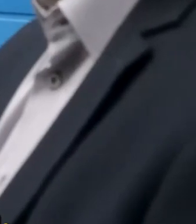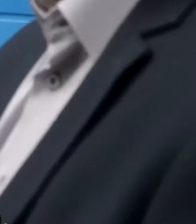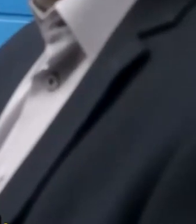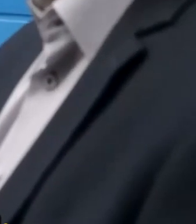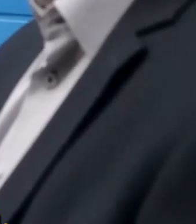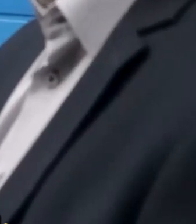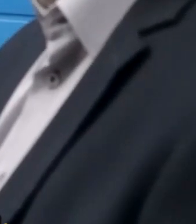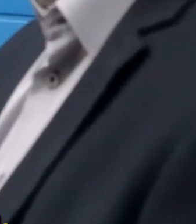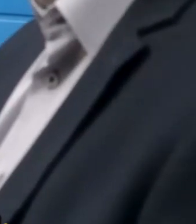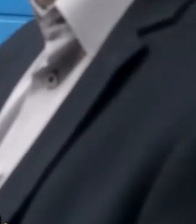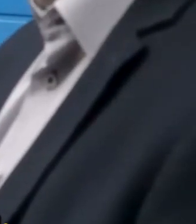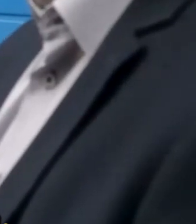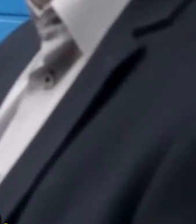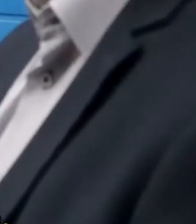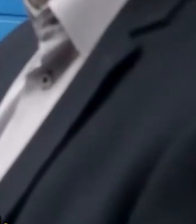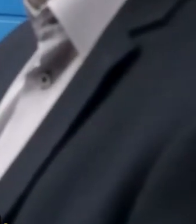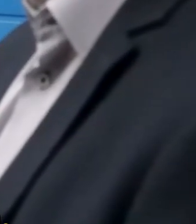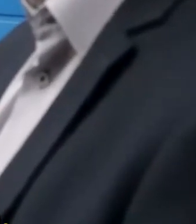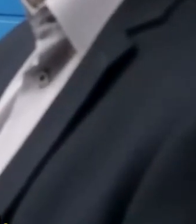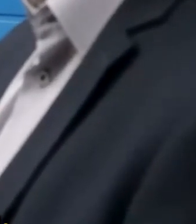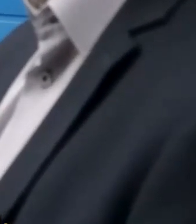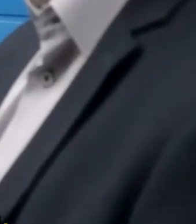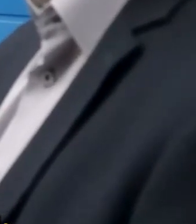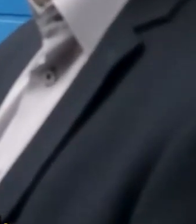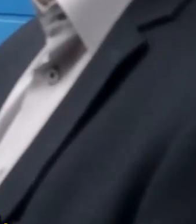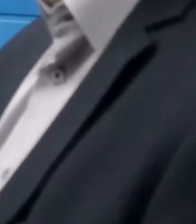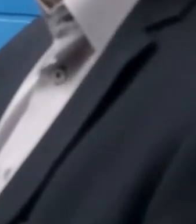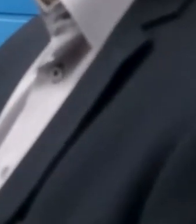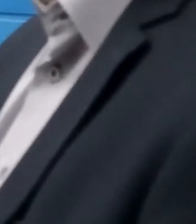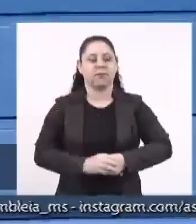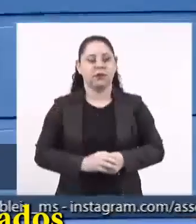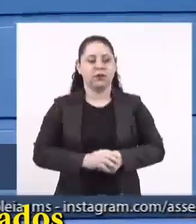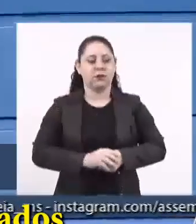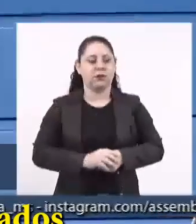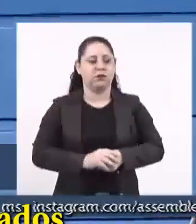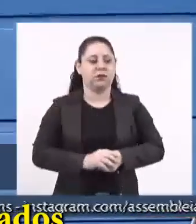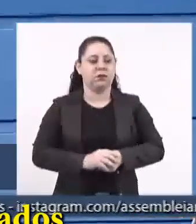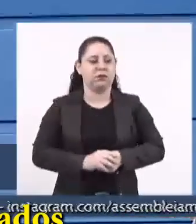personalidades instituições é que integram na comunidade